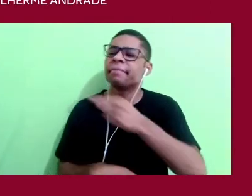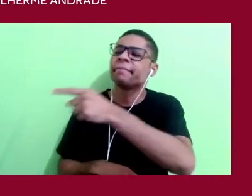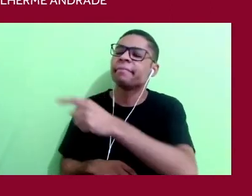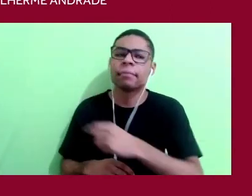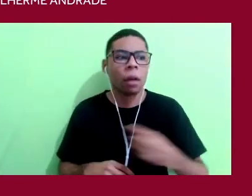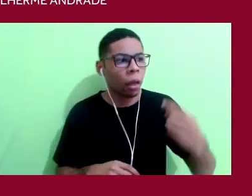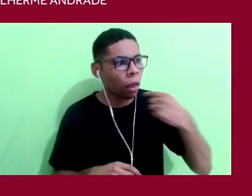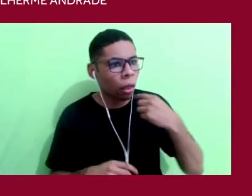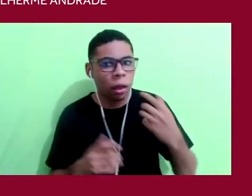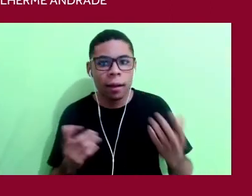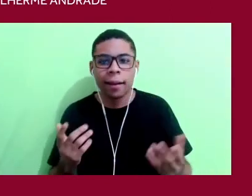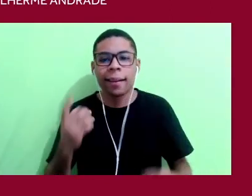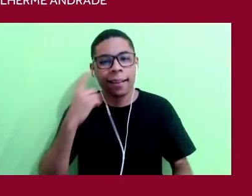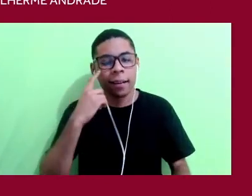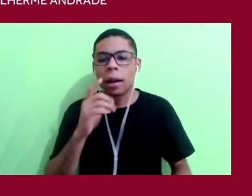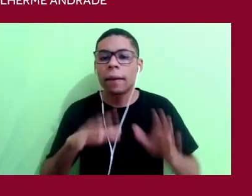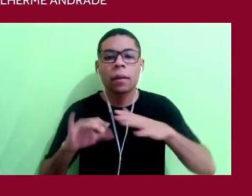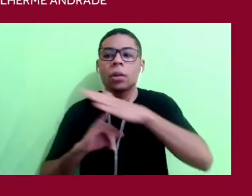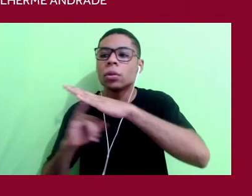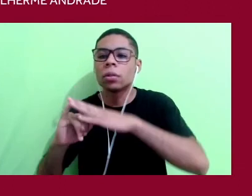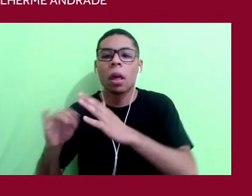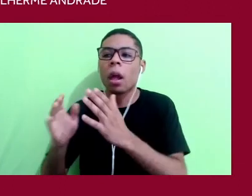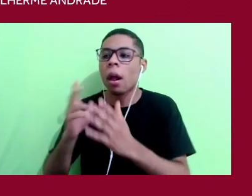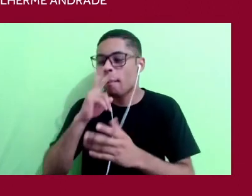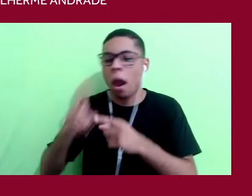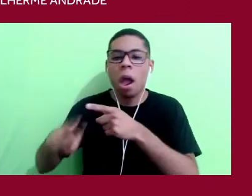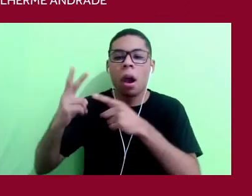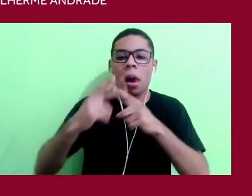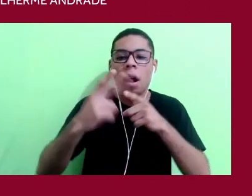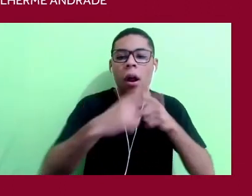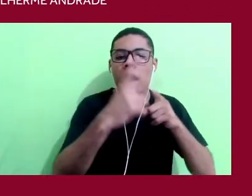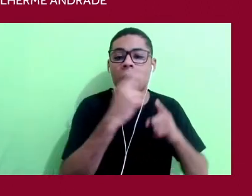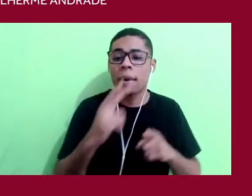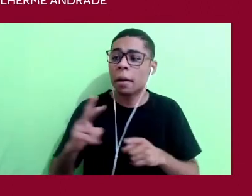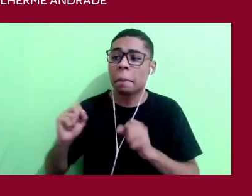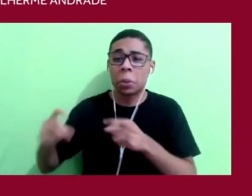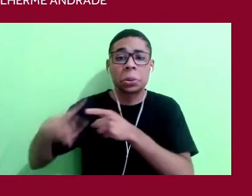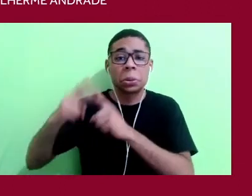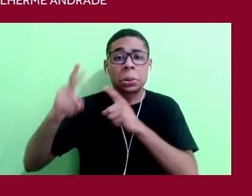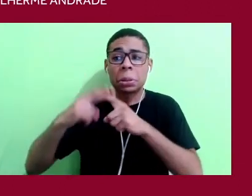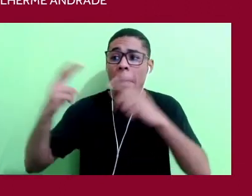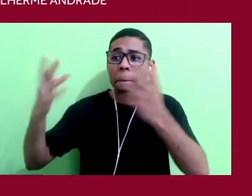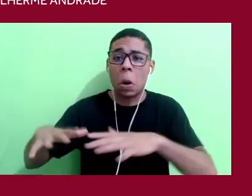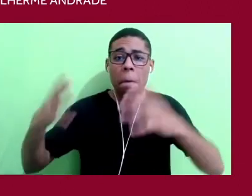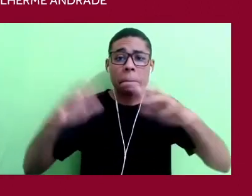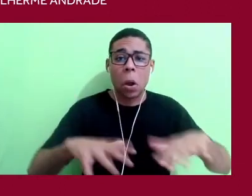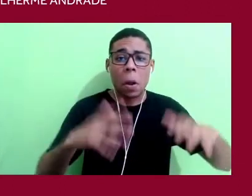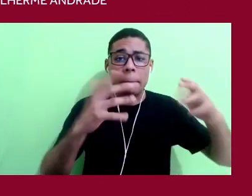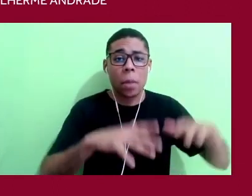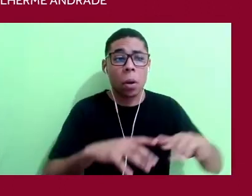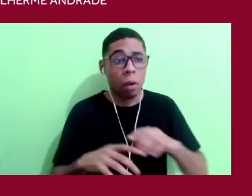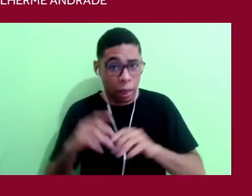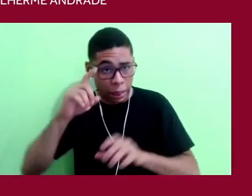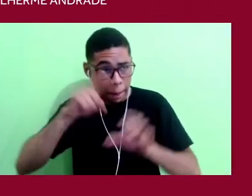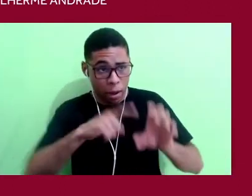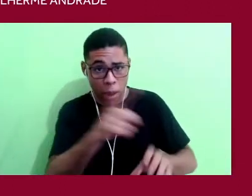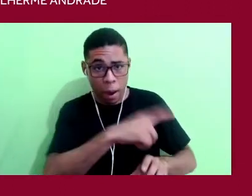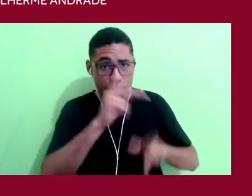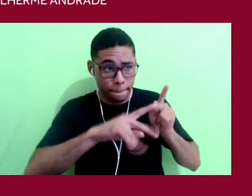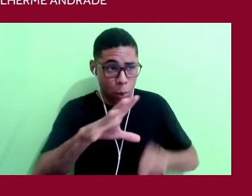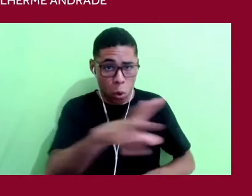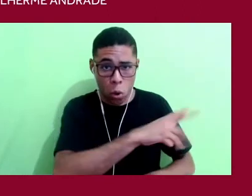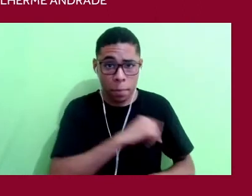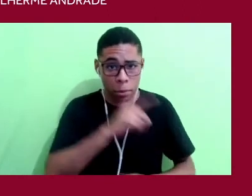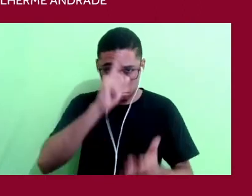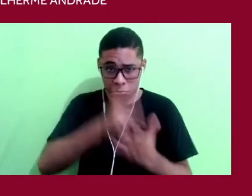que muitas instituições elas são as primeiras cortadas aí para sofrer esses cortes. Então, quanto mais a gente gera valor na nossa